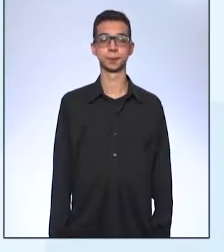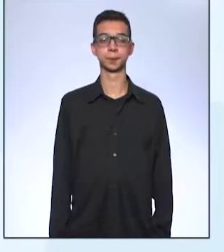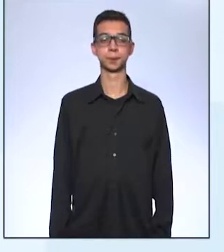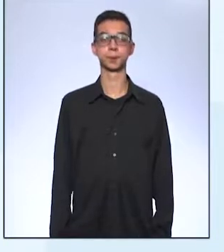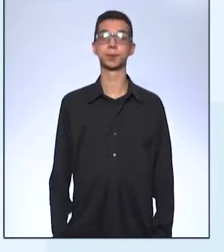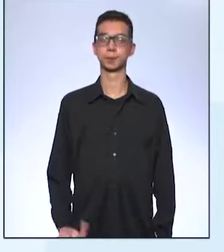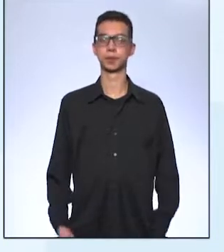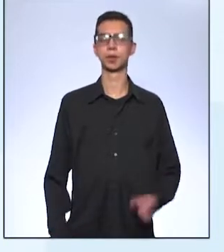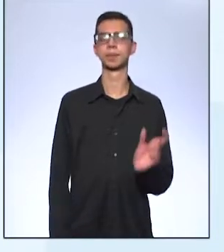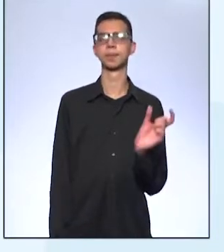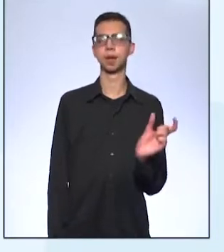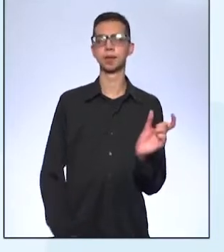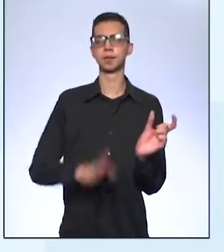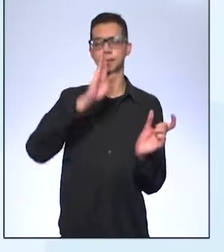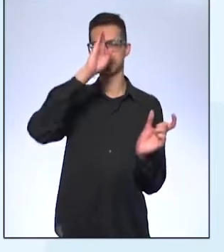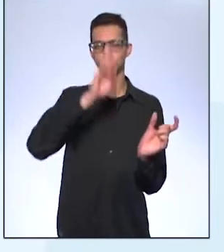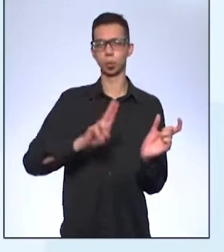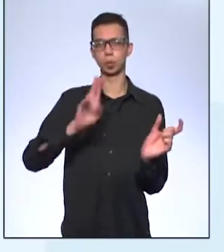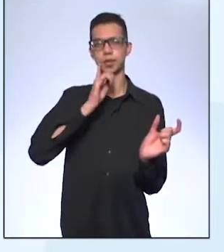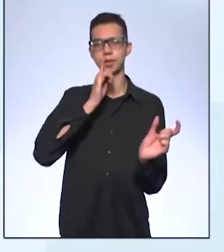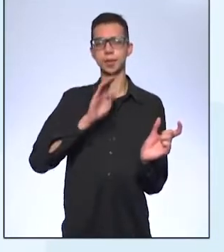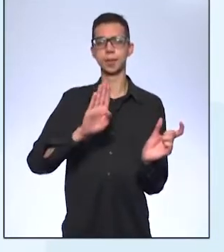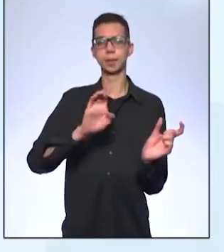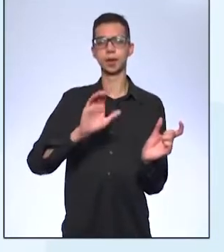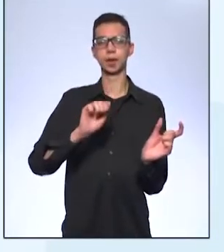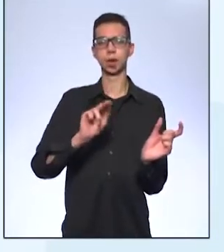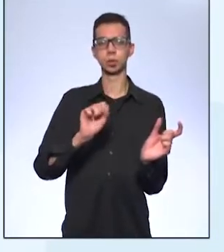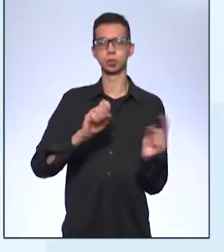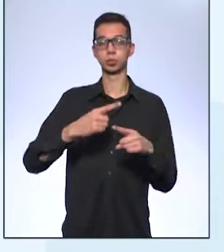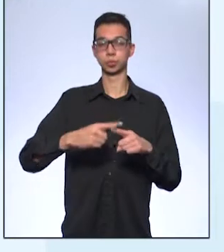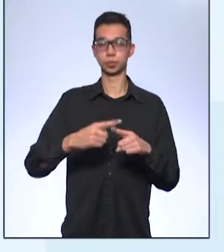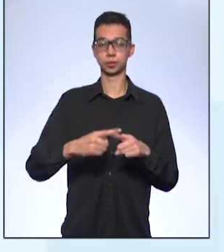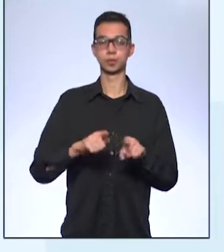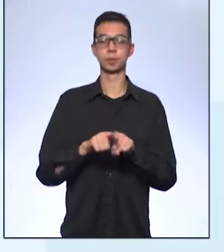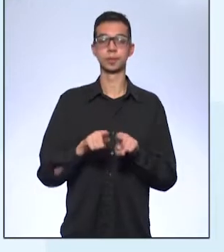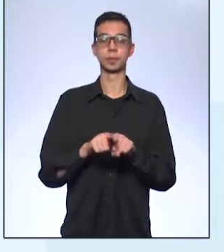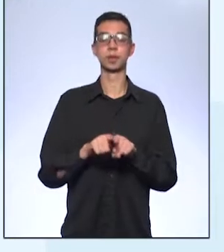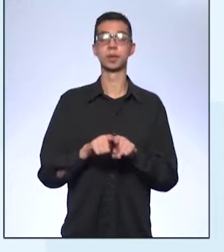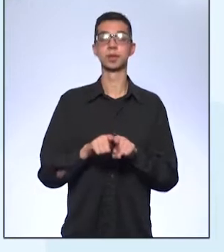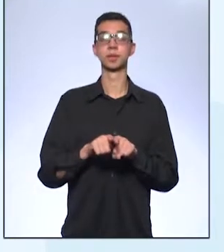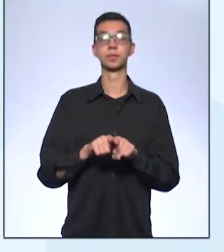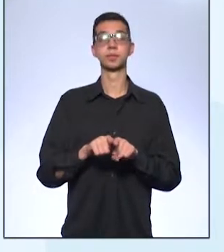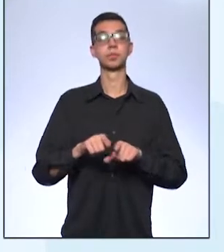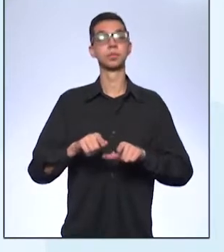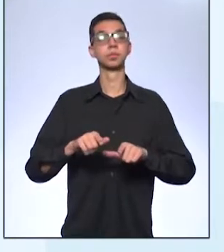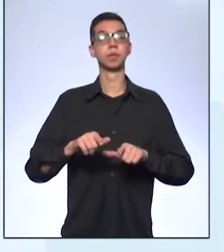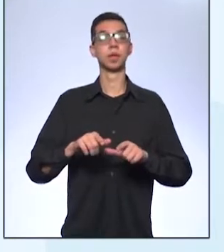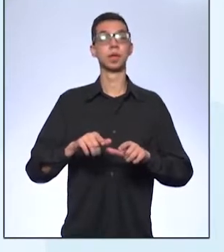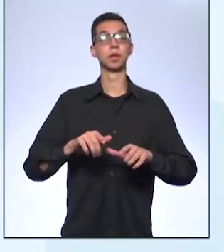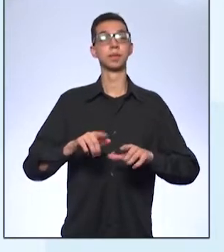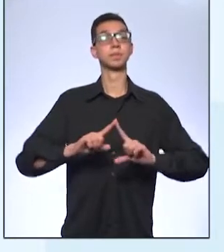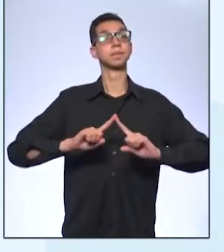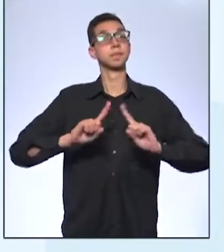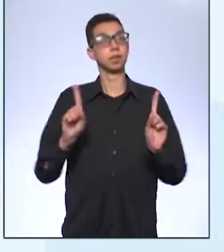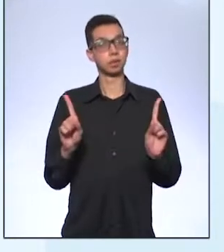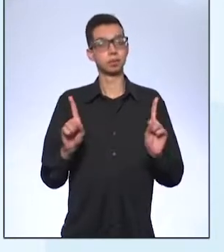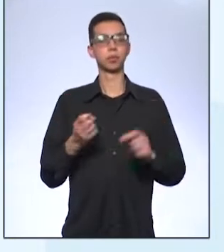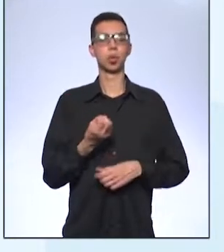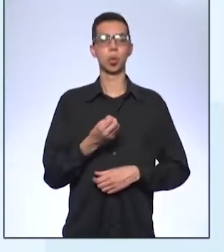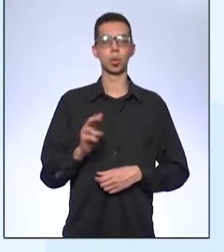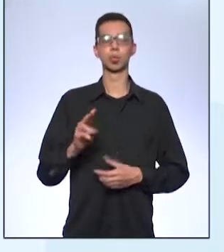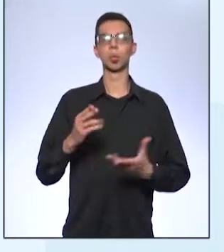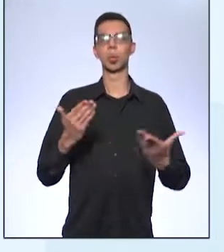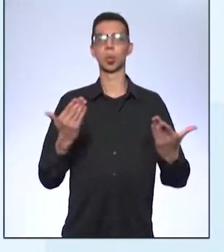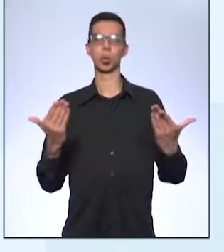palavras-chave como because, Porque, even though, embora, compared to, comparando a, as. como,